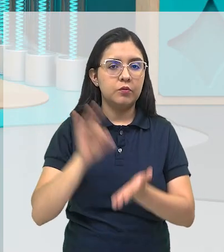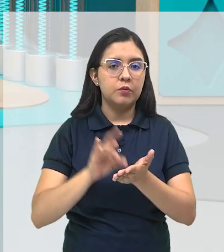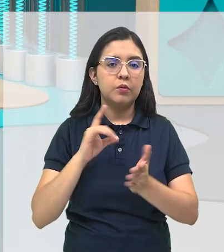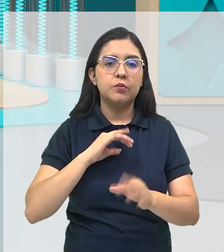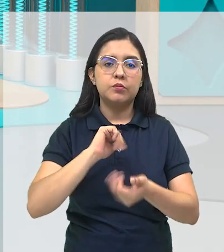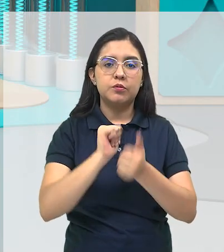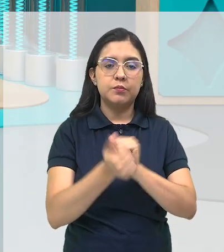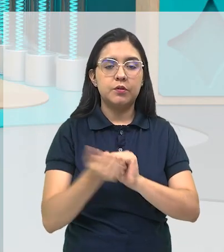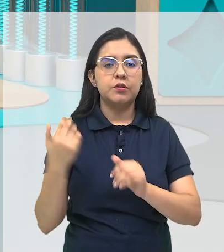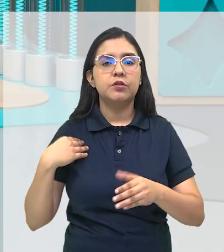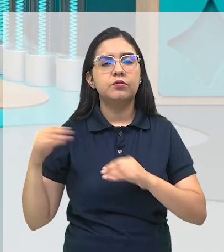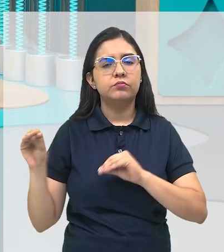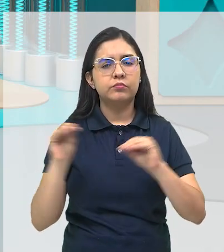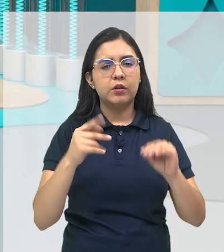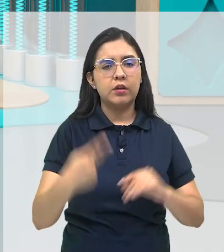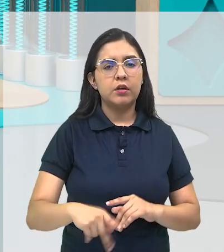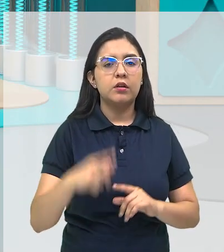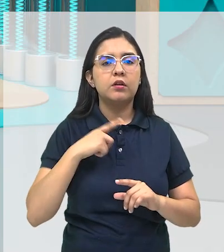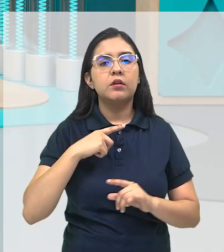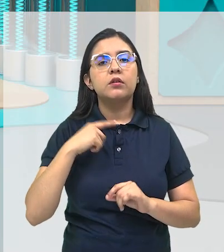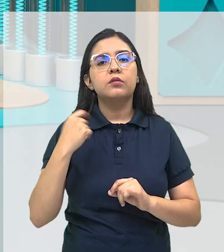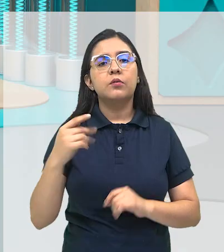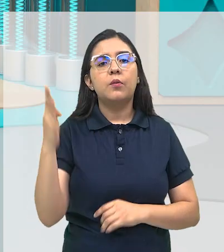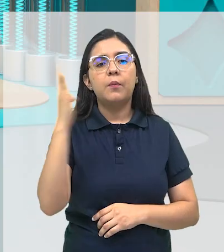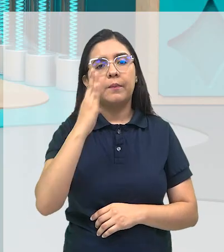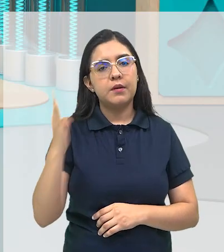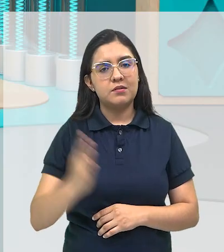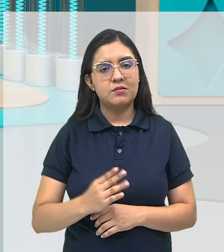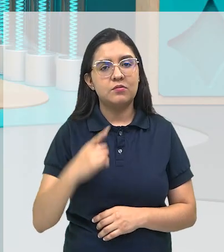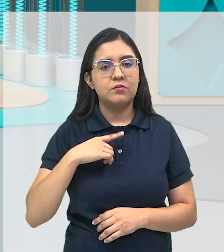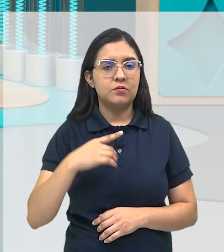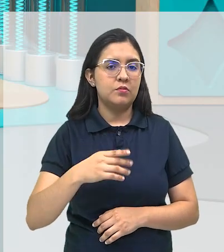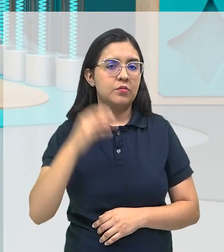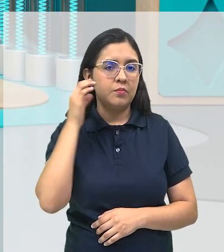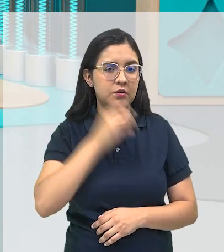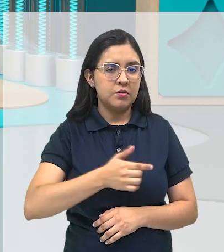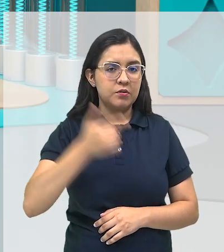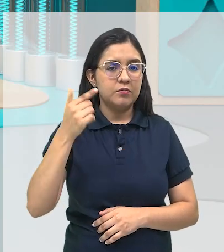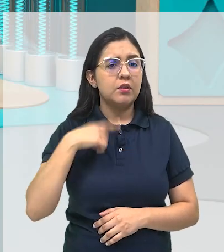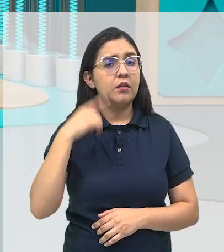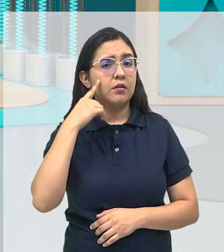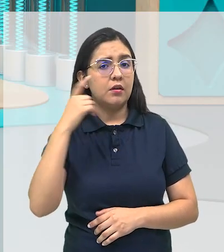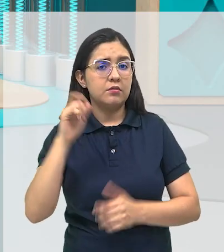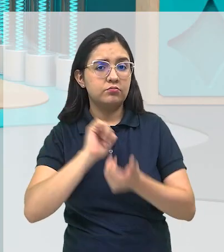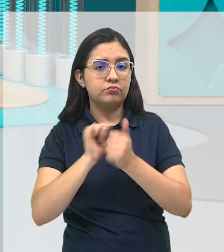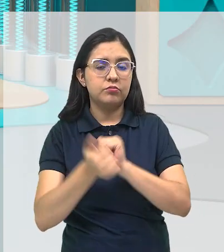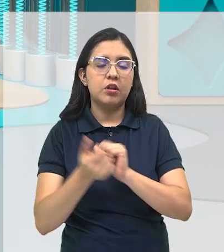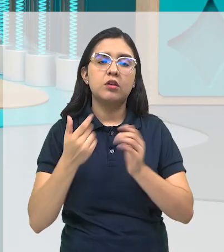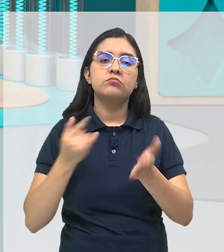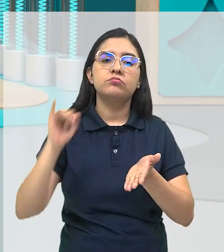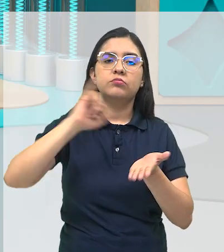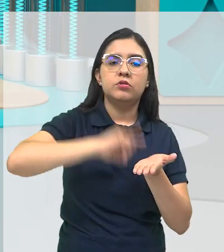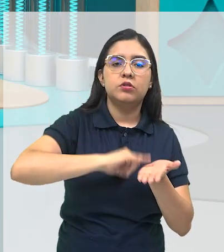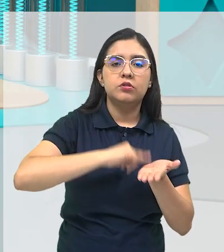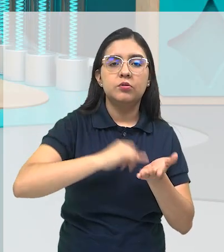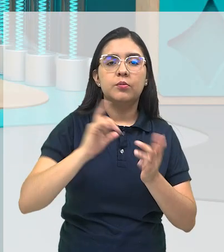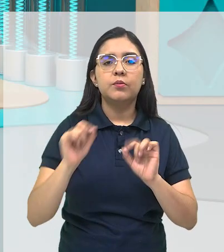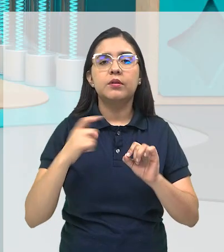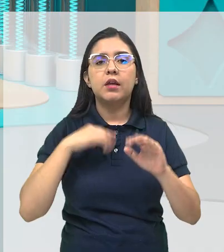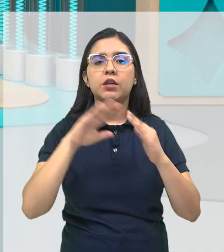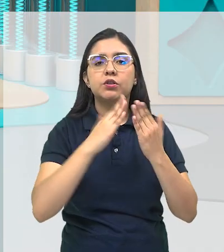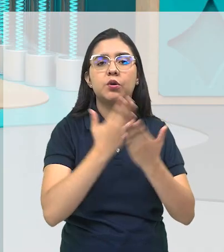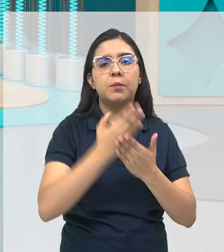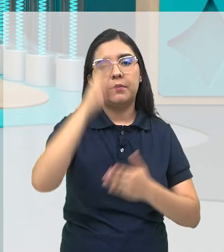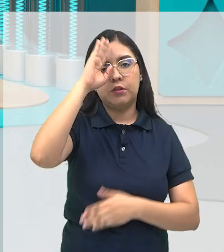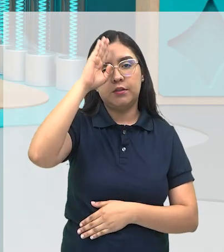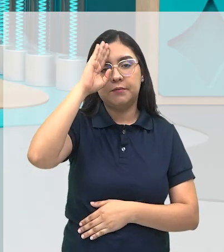esporte. Chegando no Brasil ali com Dom Pedro II, né, que demonstrou interesse pela modalidade e inseriu nas